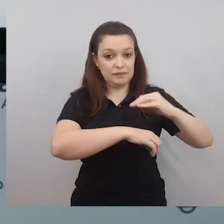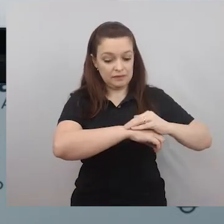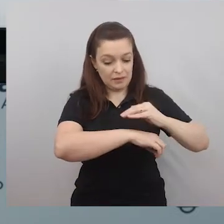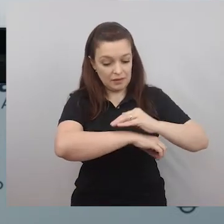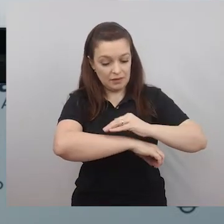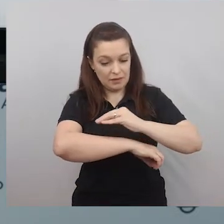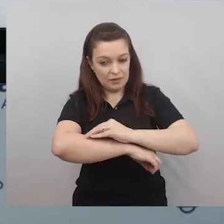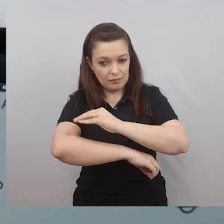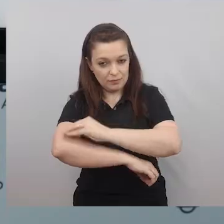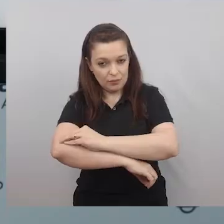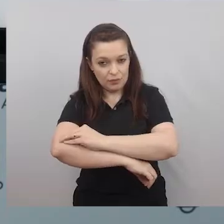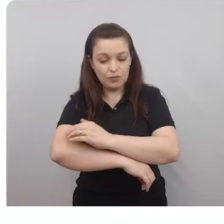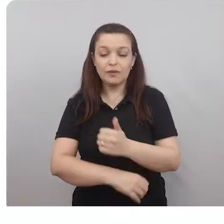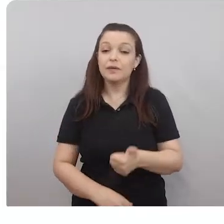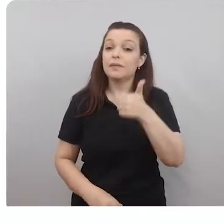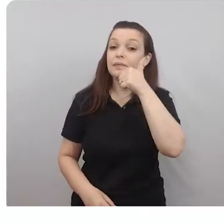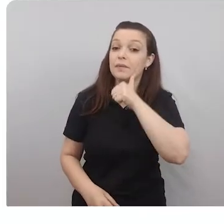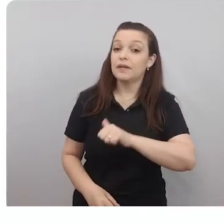Armandinho,